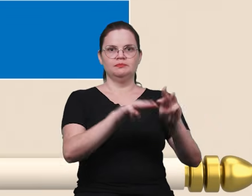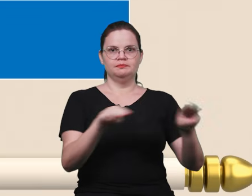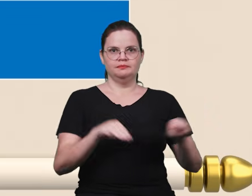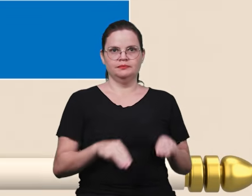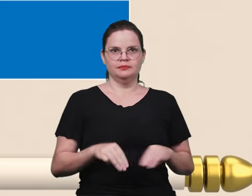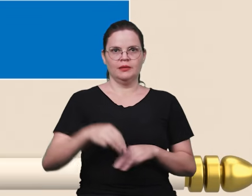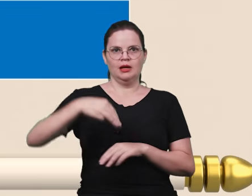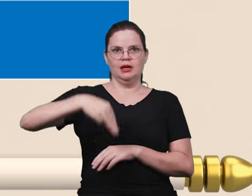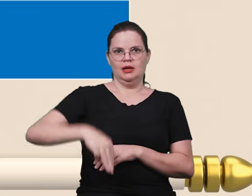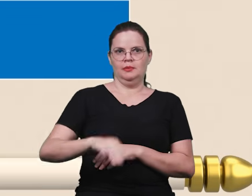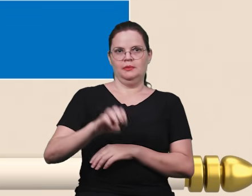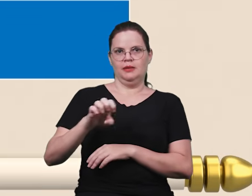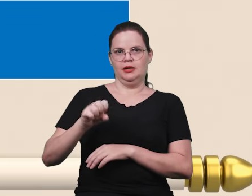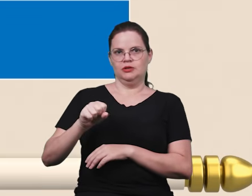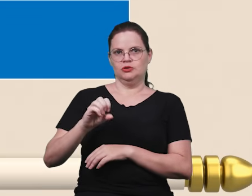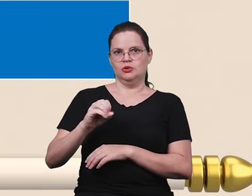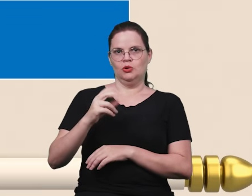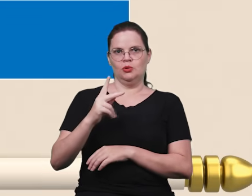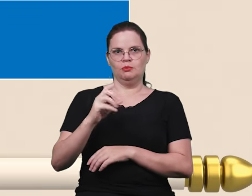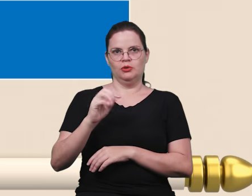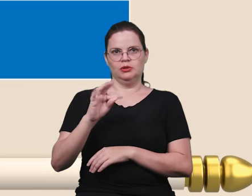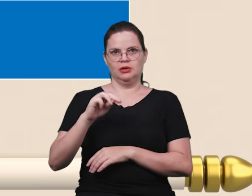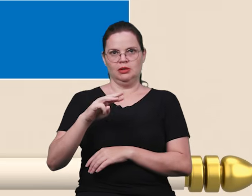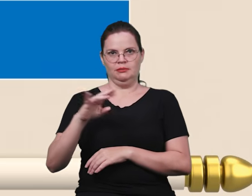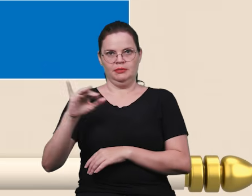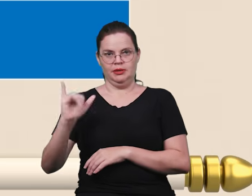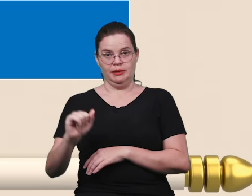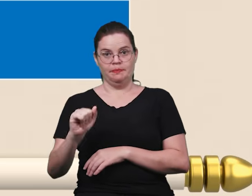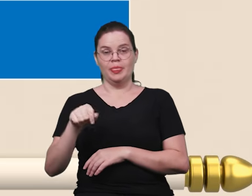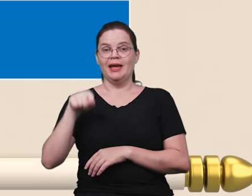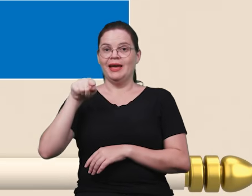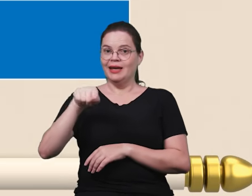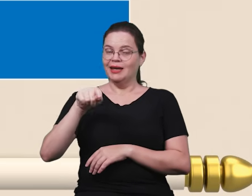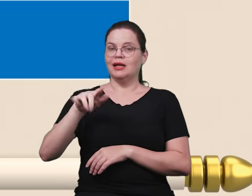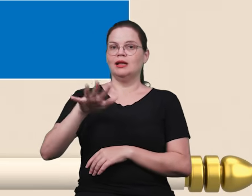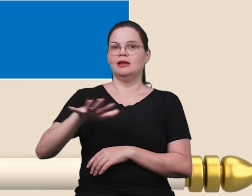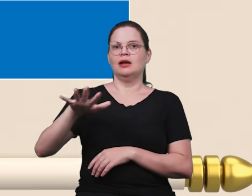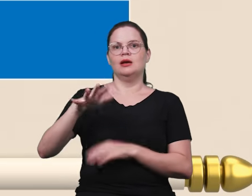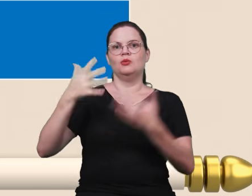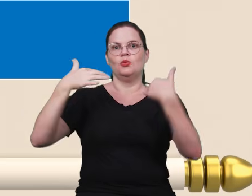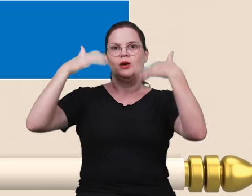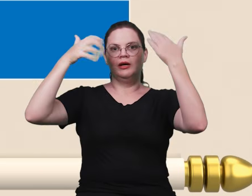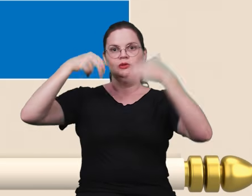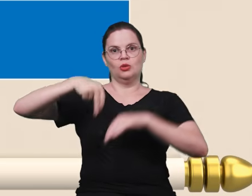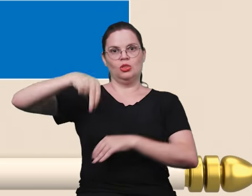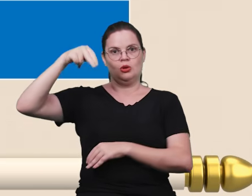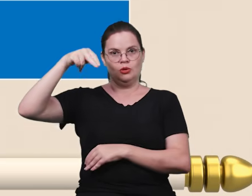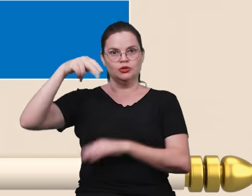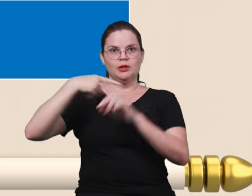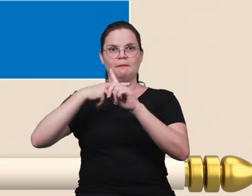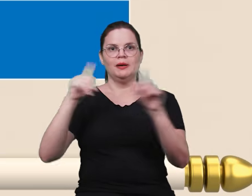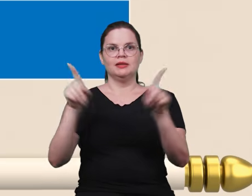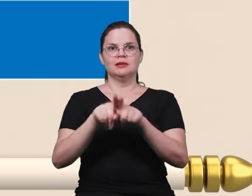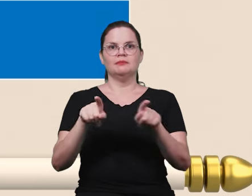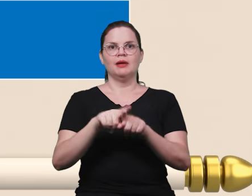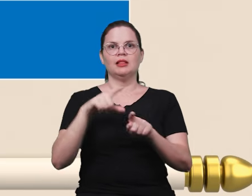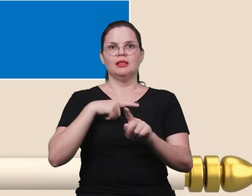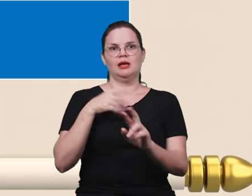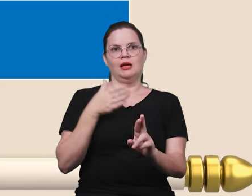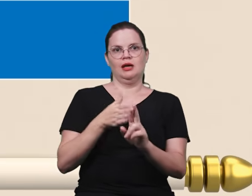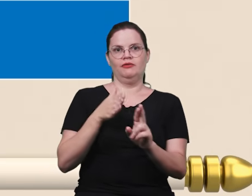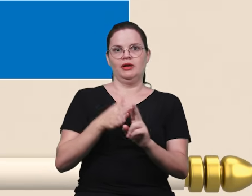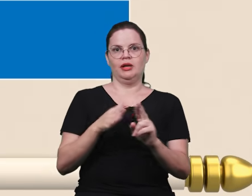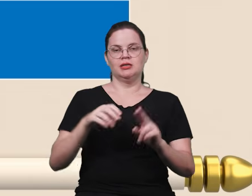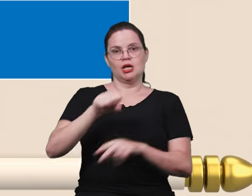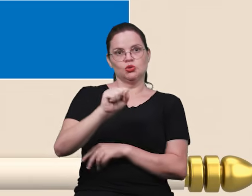do norte. Sim. É interessante porque também tem a referência ao rei do sul, que foi Ptolomeu,